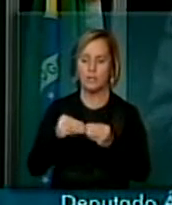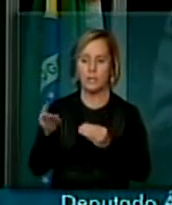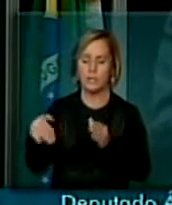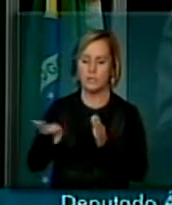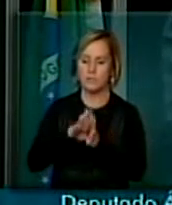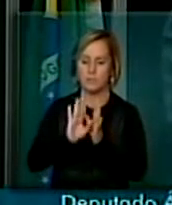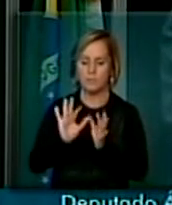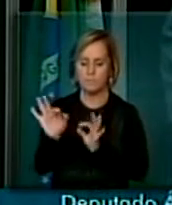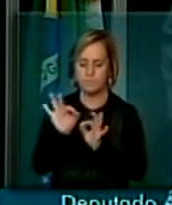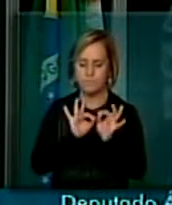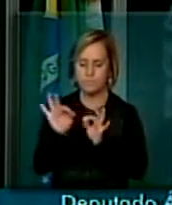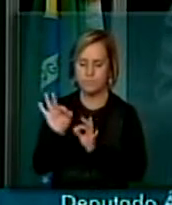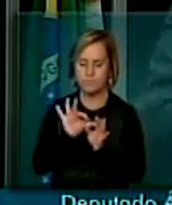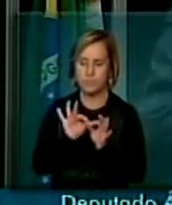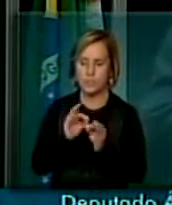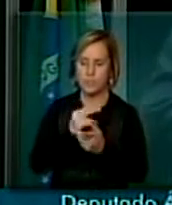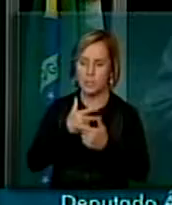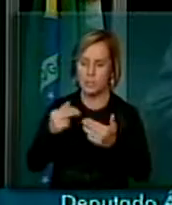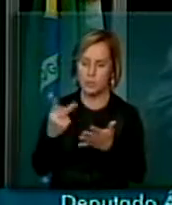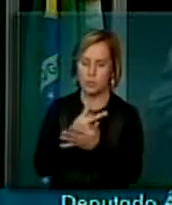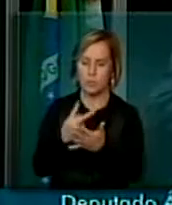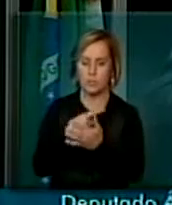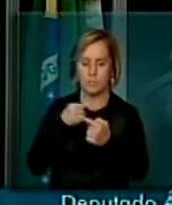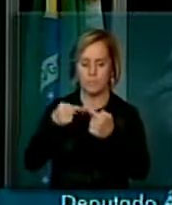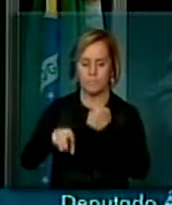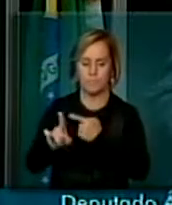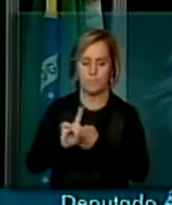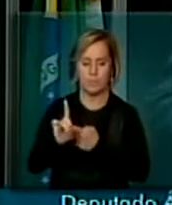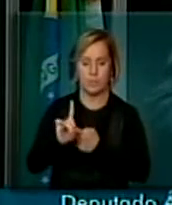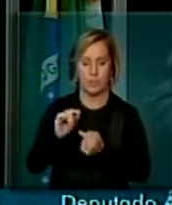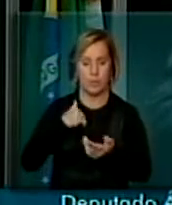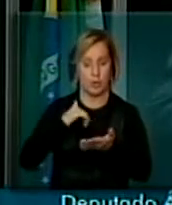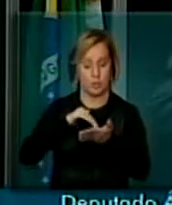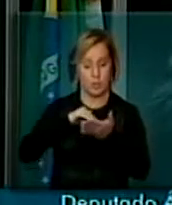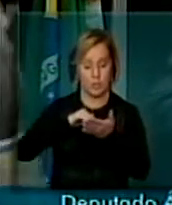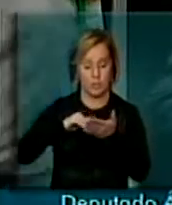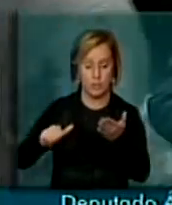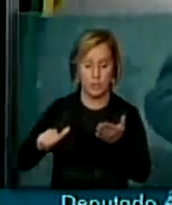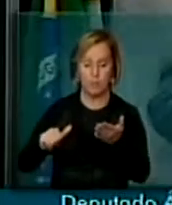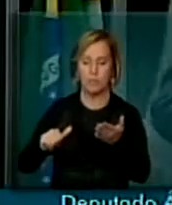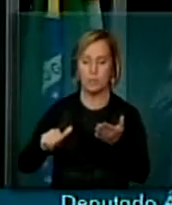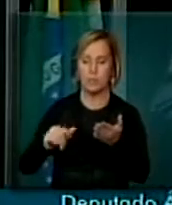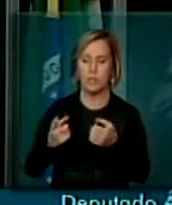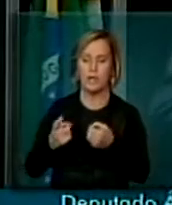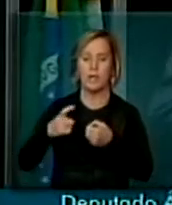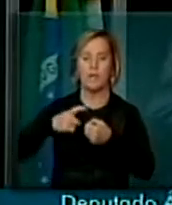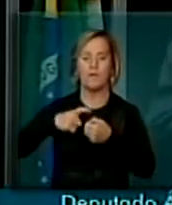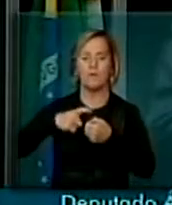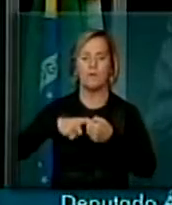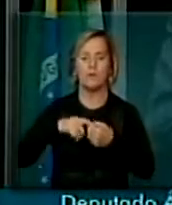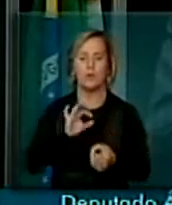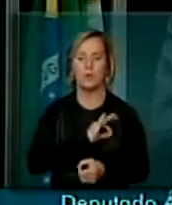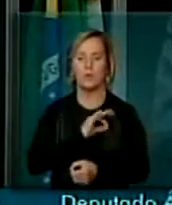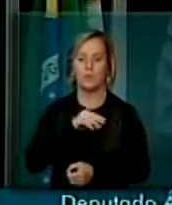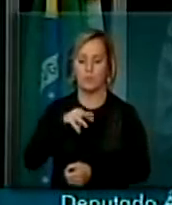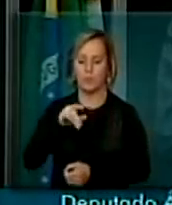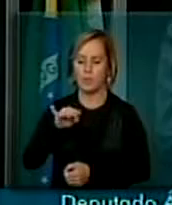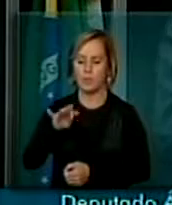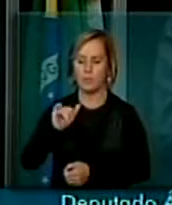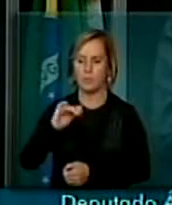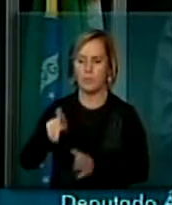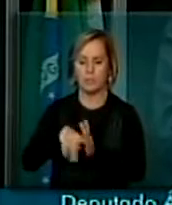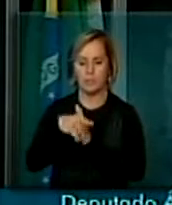corrigir essas incorreções. Retiramos dela a vinculação com a Polícia Militar do Distrito